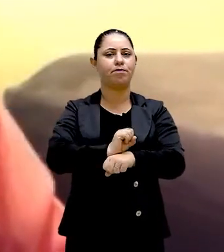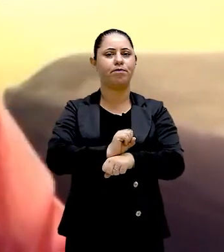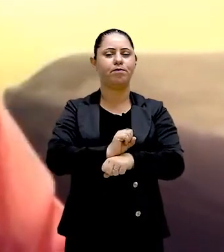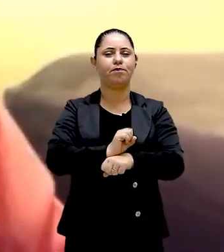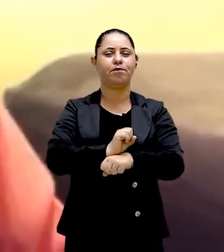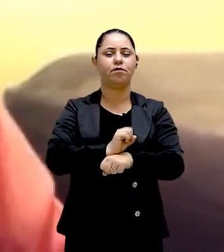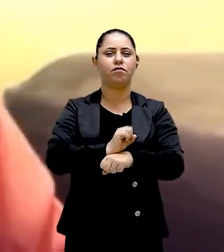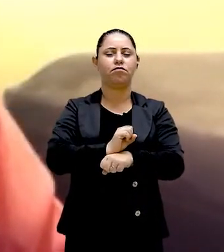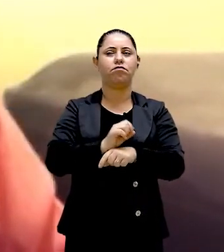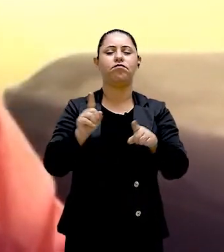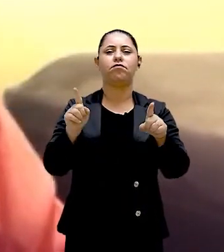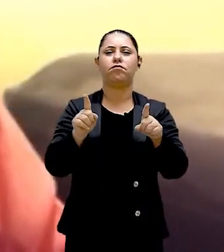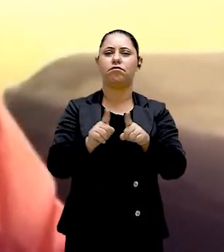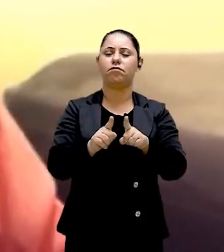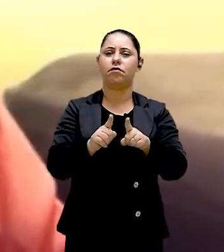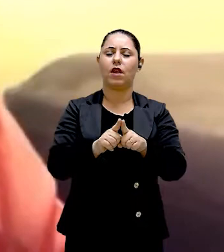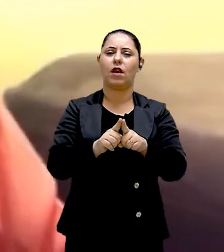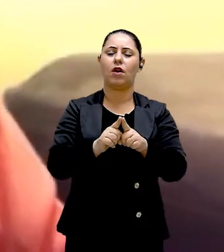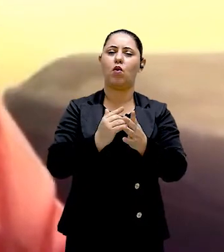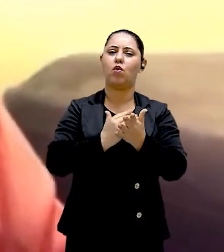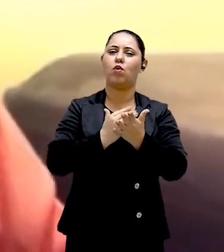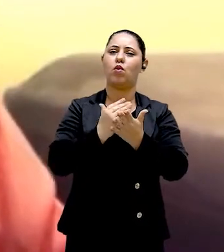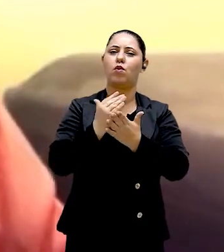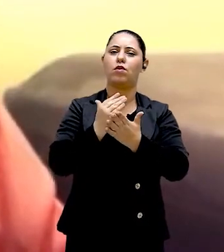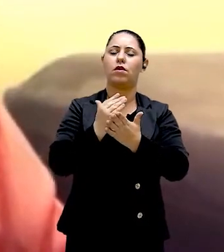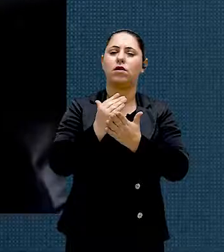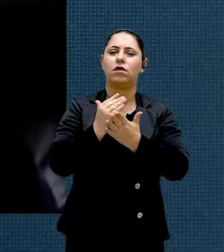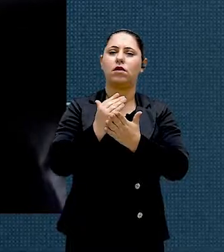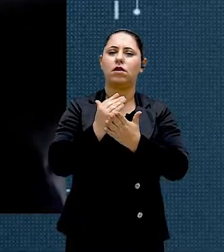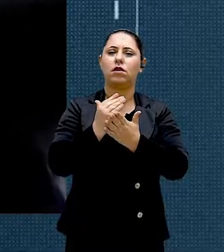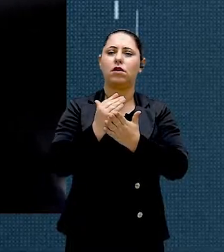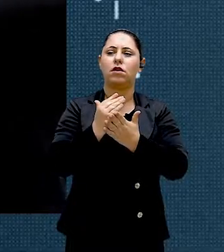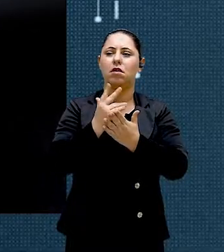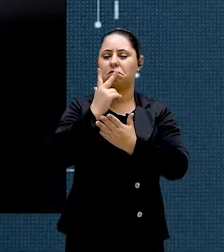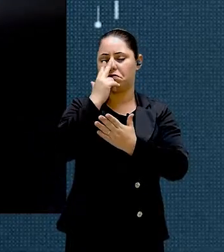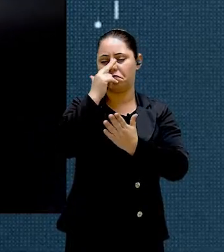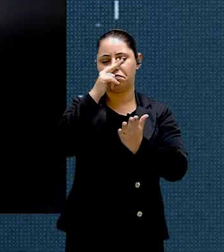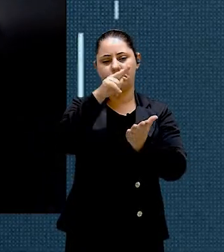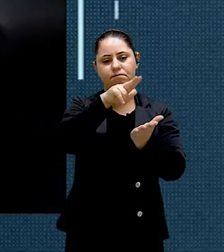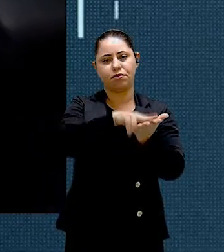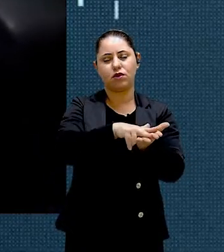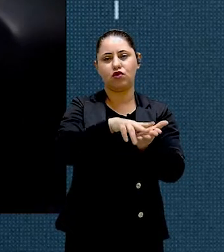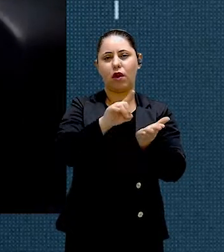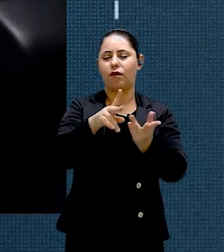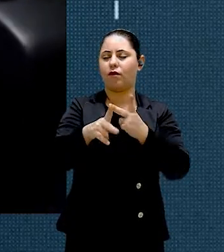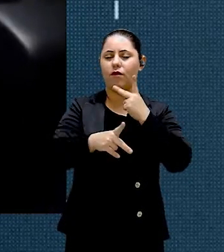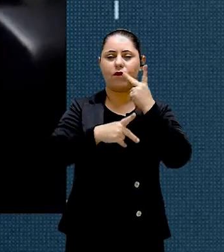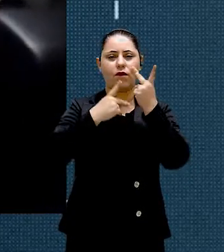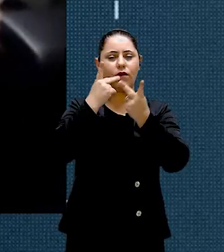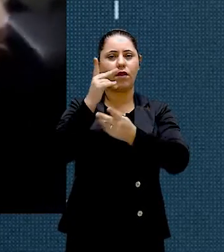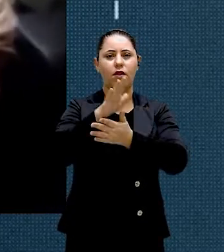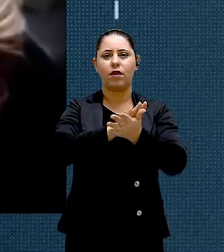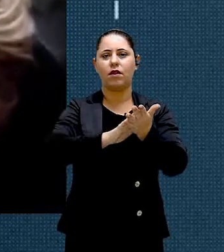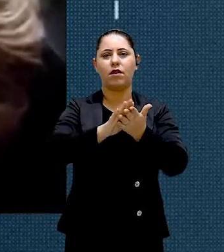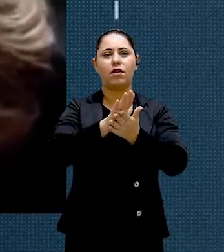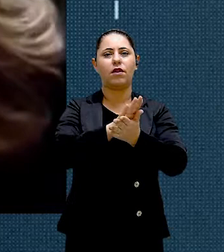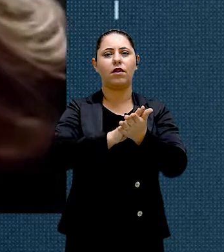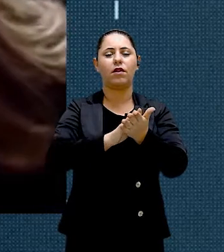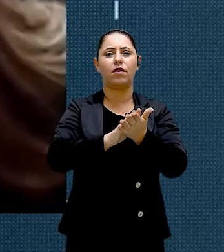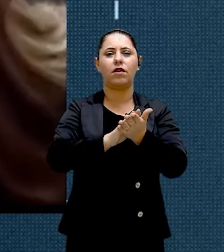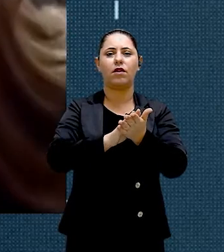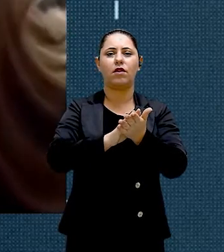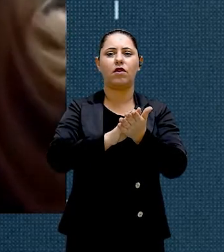começou a ficar restrita na cama, ela não falava. E aí, então, a